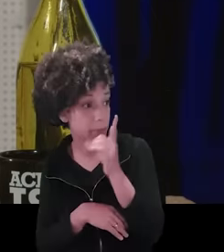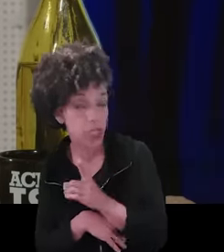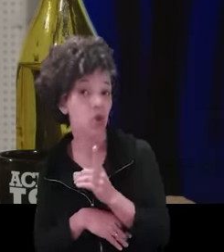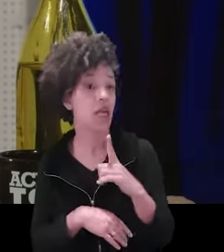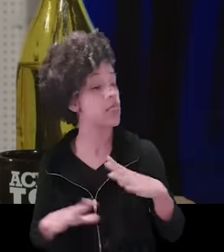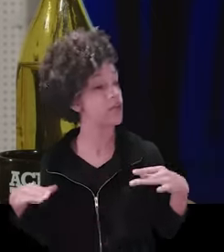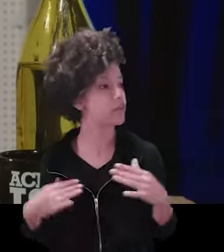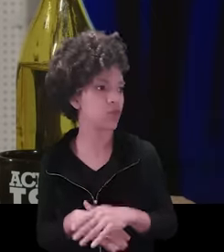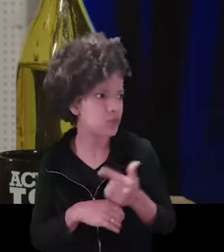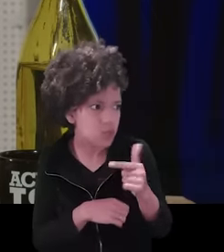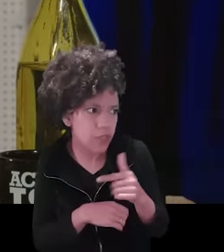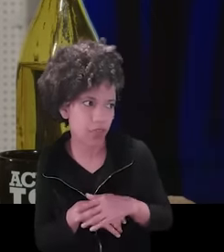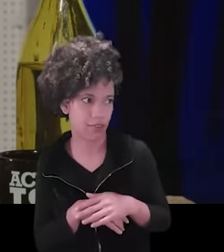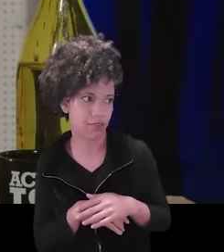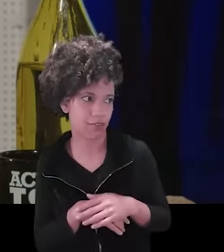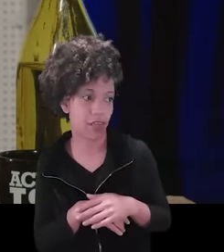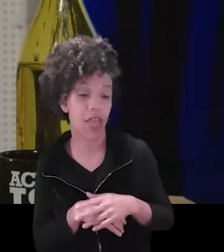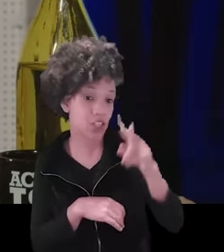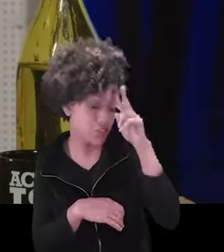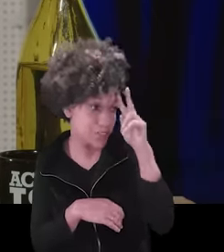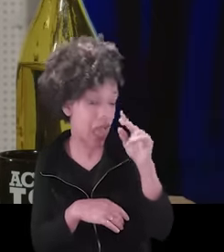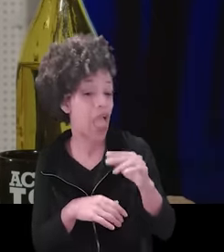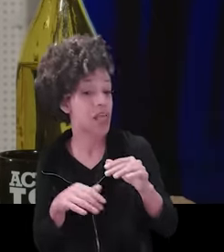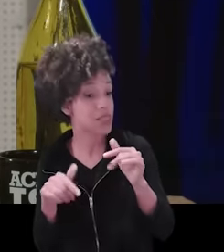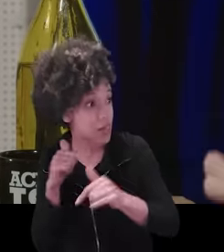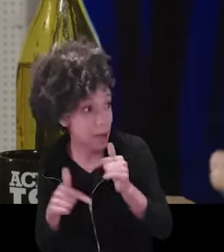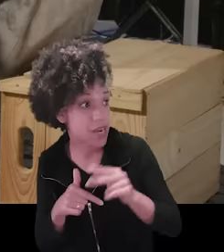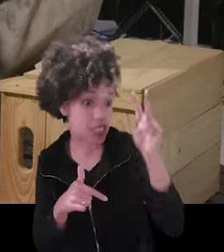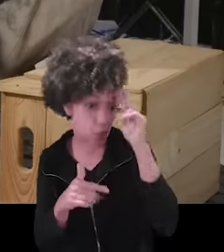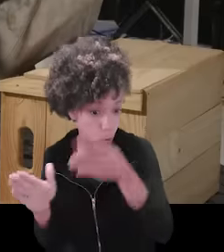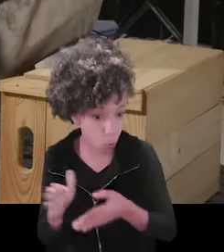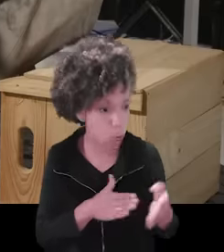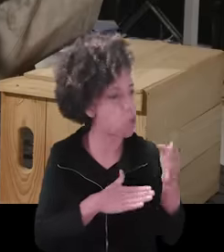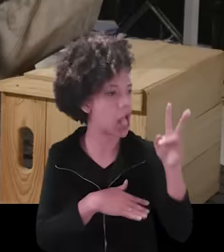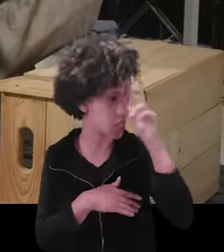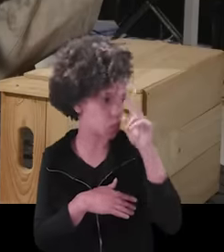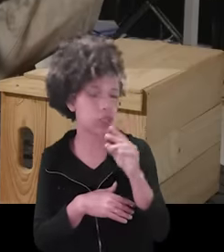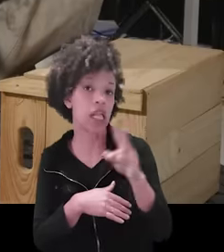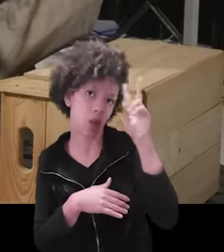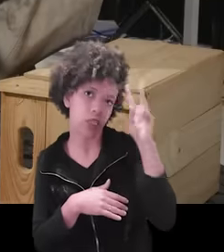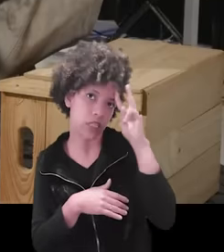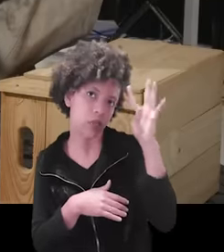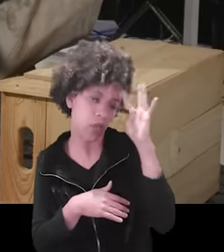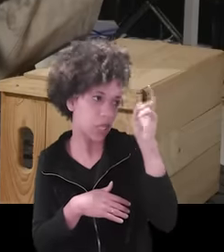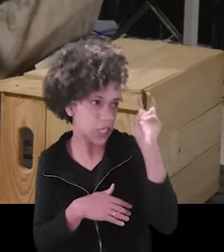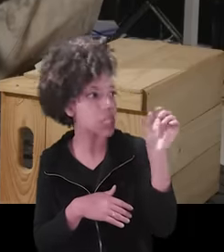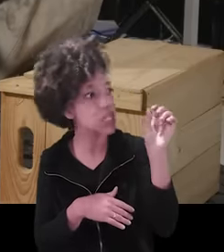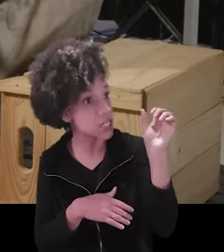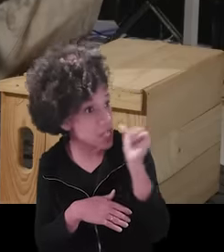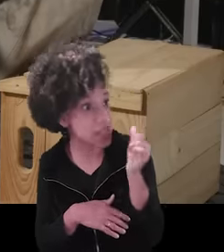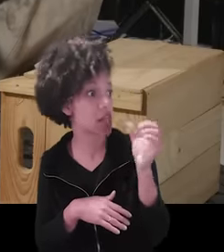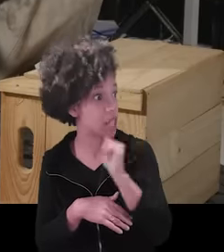domingo eu tenho fim de semana não existe isso a pessoa trabalha de segunda a segunda para conseguir pagar conta né é bicho eu entendo